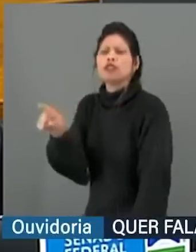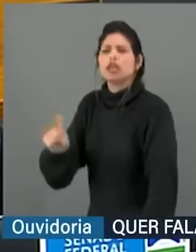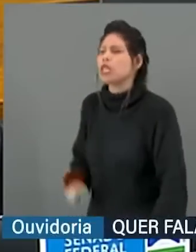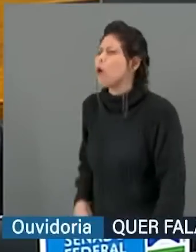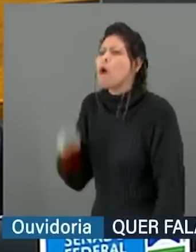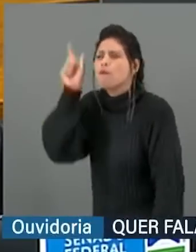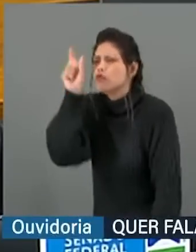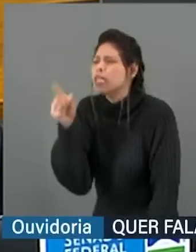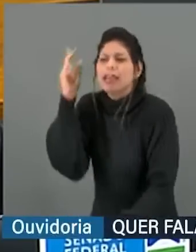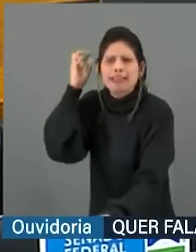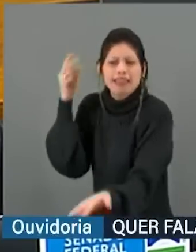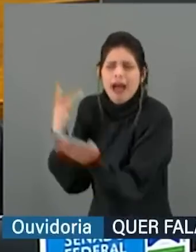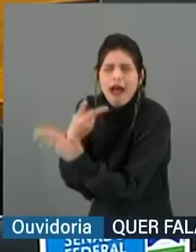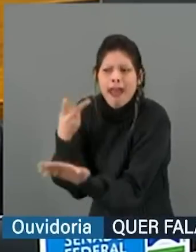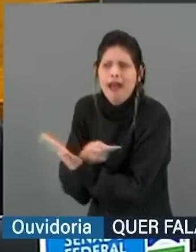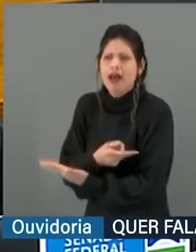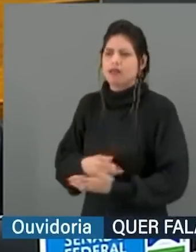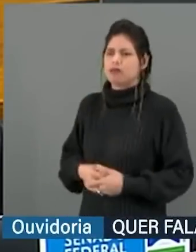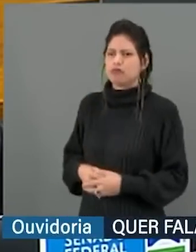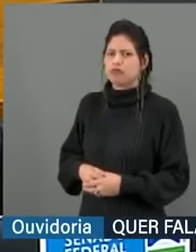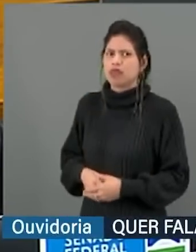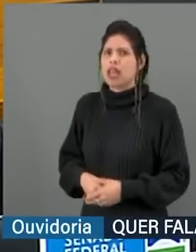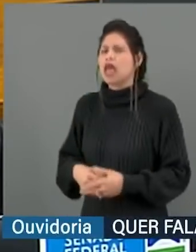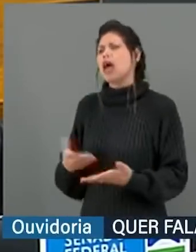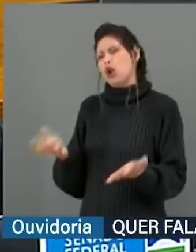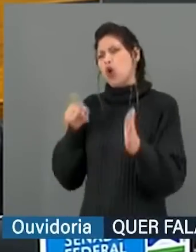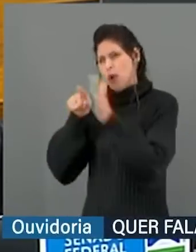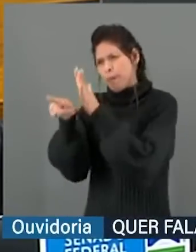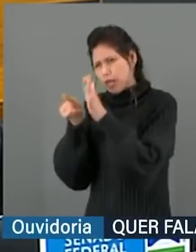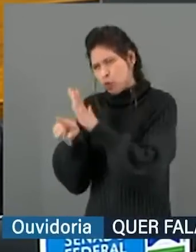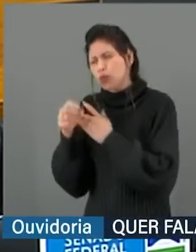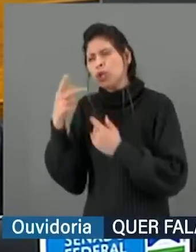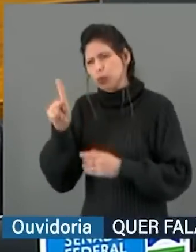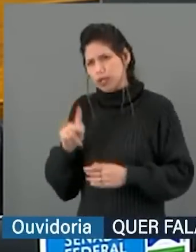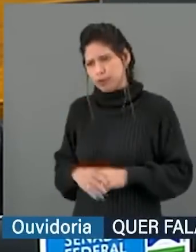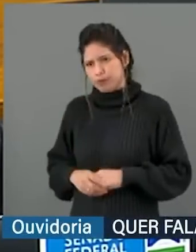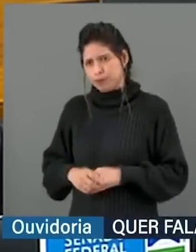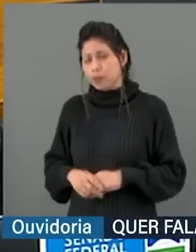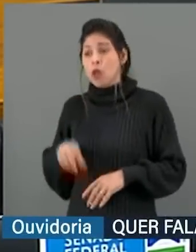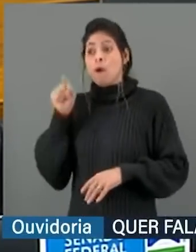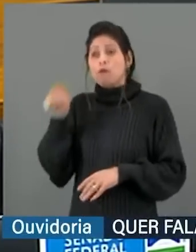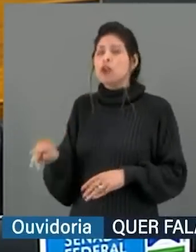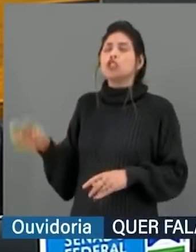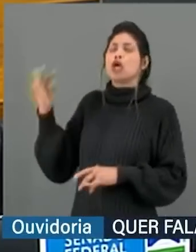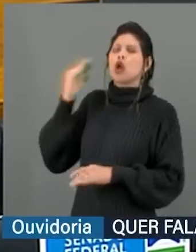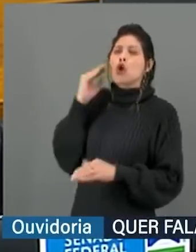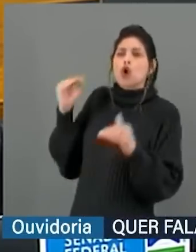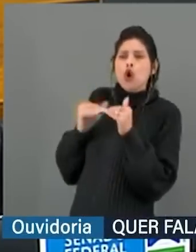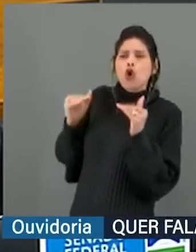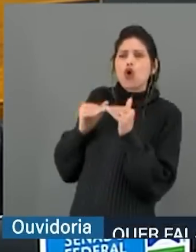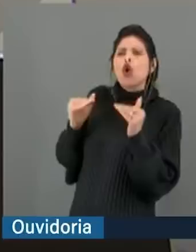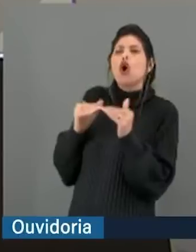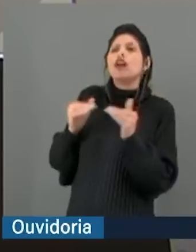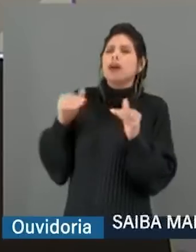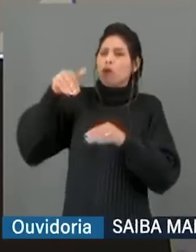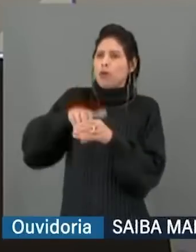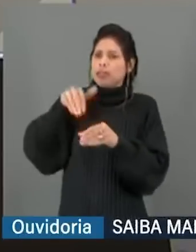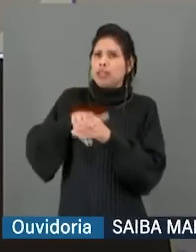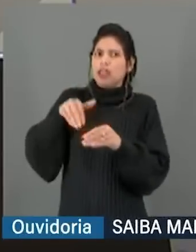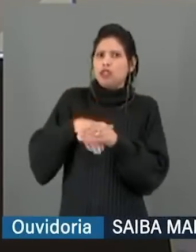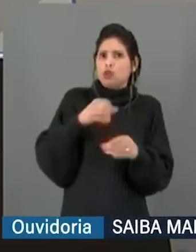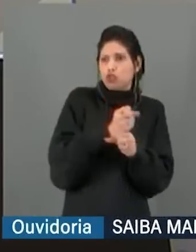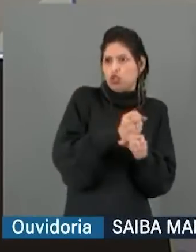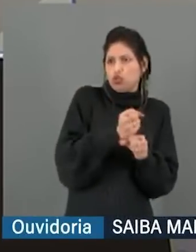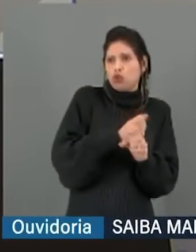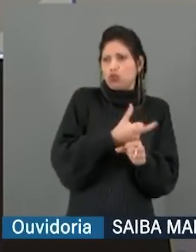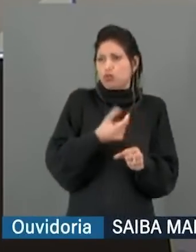suas mensagens, só foi totalmente errado. Aí eu queria te fazer uma pergunta também. O senhor concorda com as eleições de 2022? Sim. O